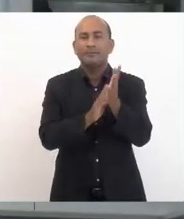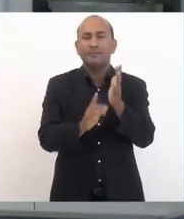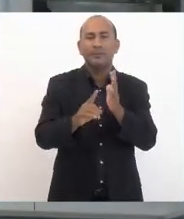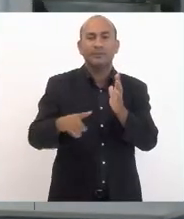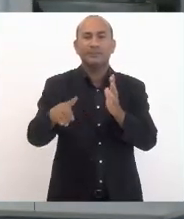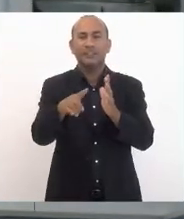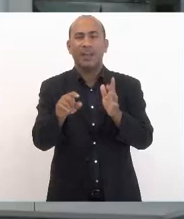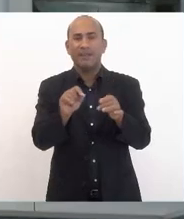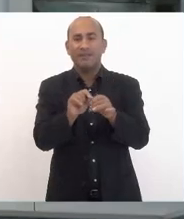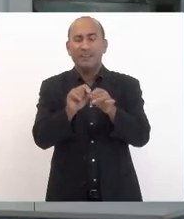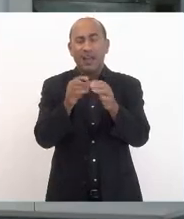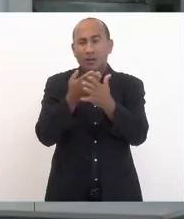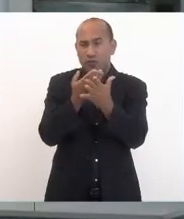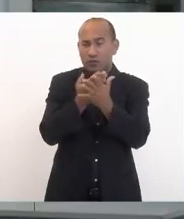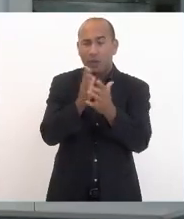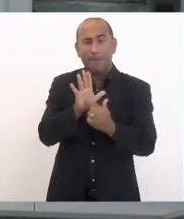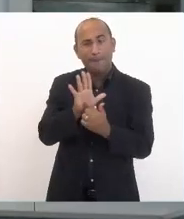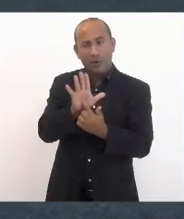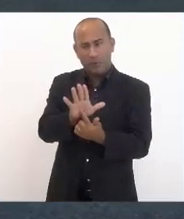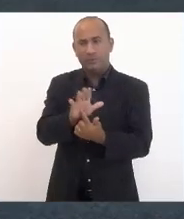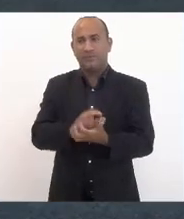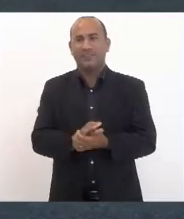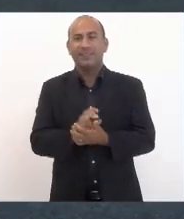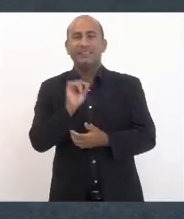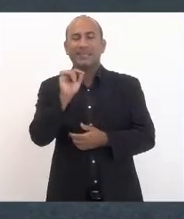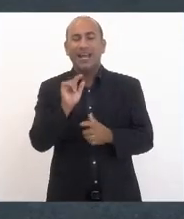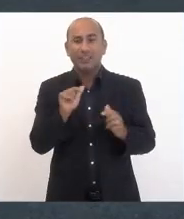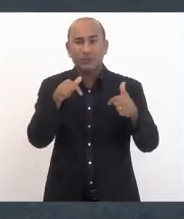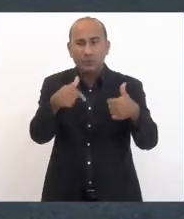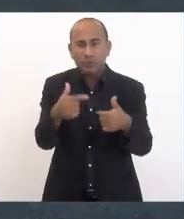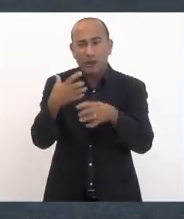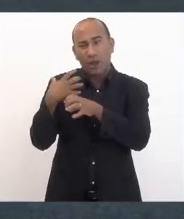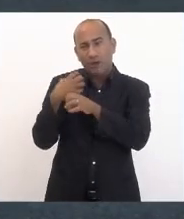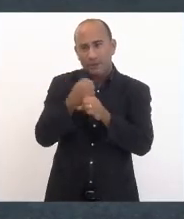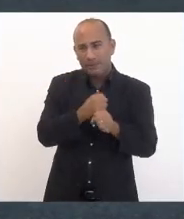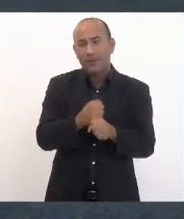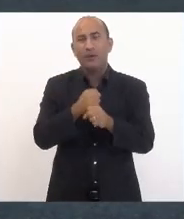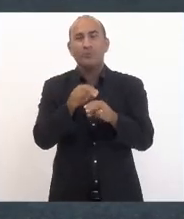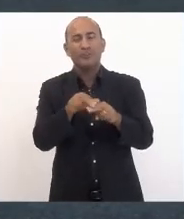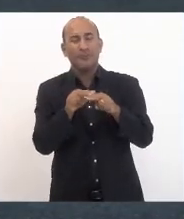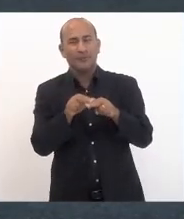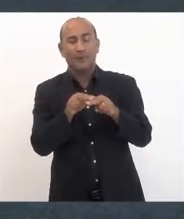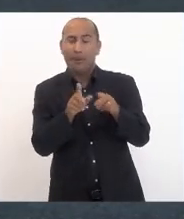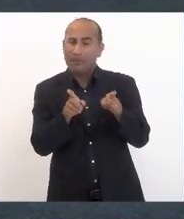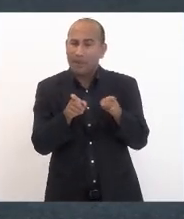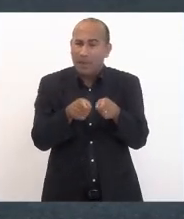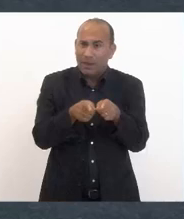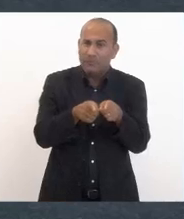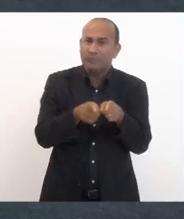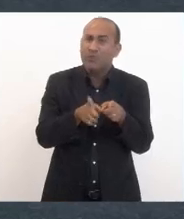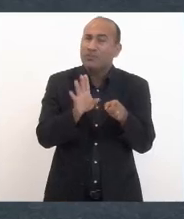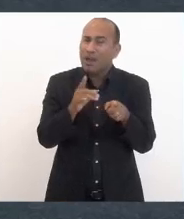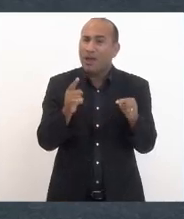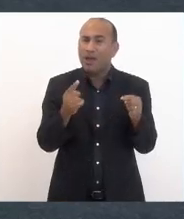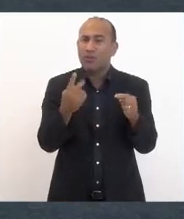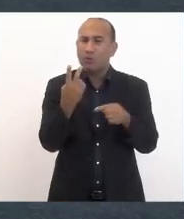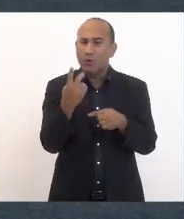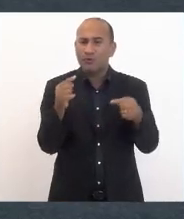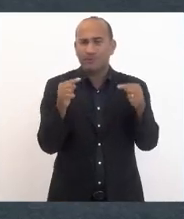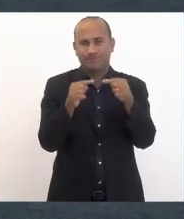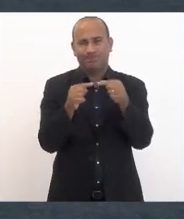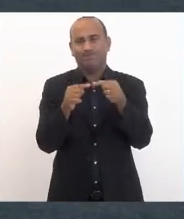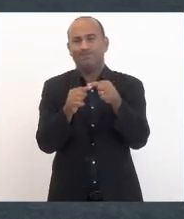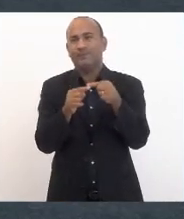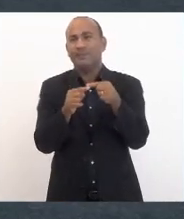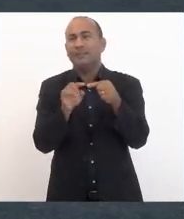Parabéns a vocês que, inclusive, fizeram um estudo que demonstram o impacto orçamentário, Marta, é muito pequeno. Já há 2 acordos de leniência, Carlos